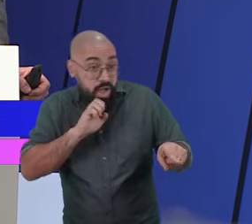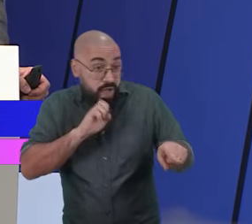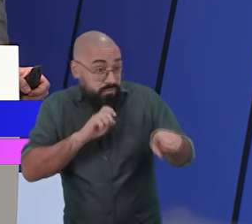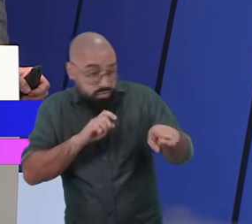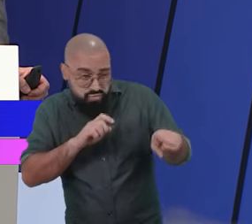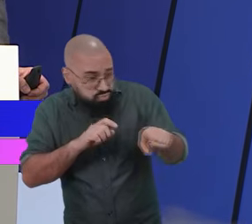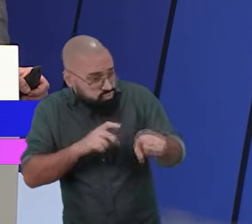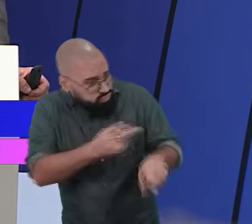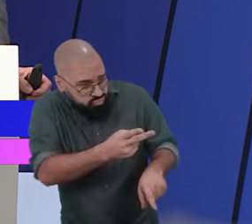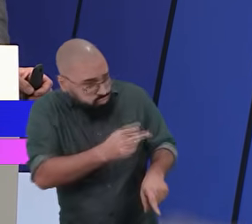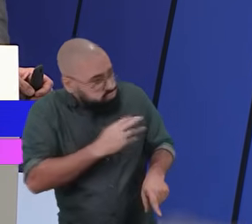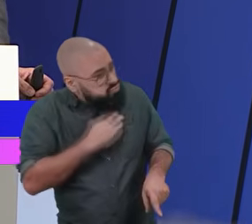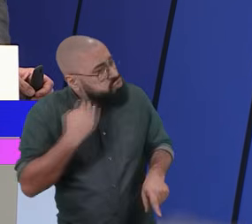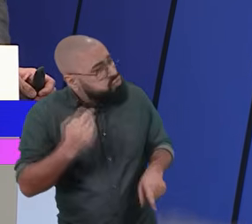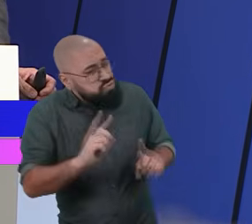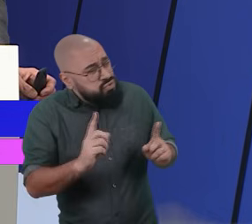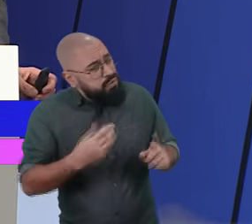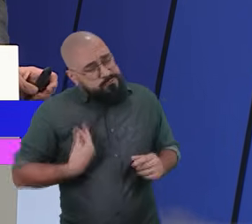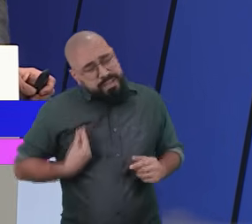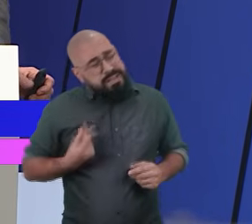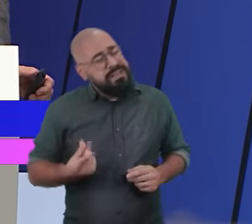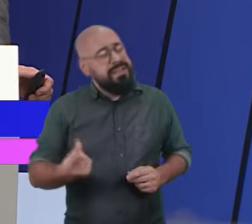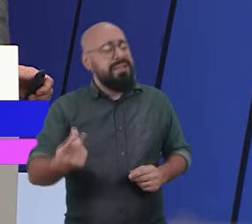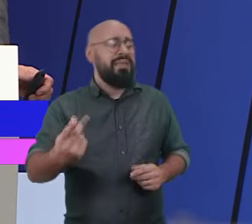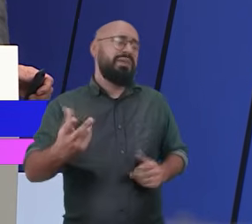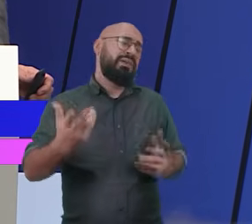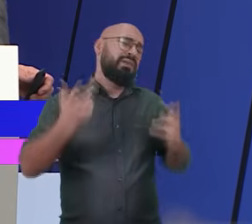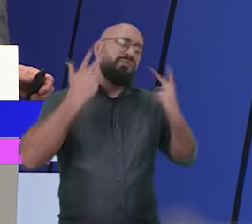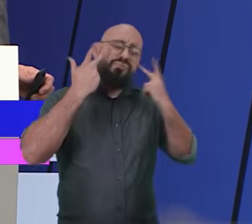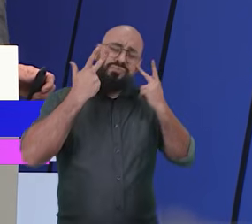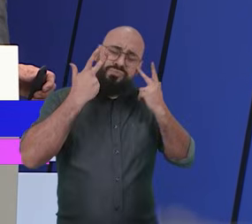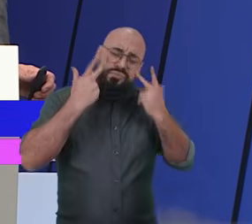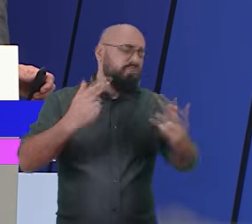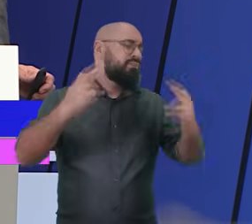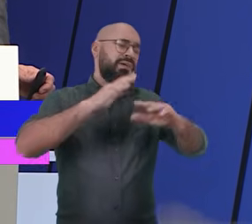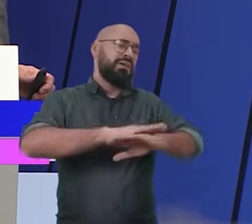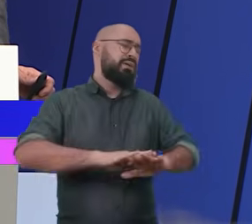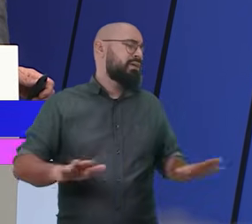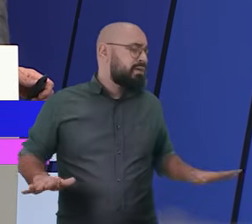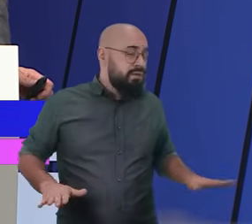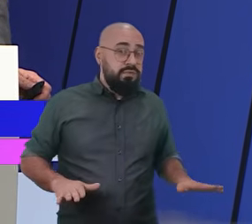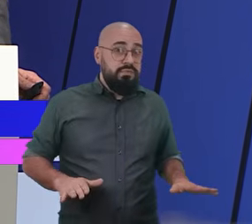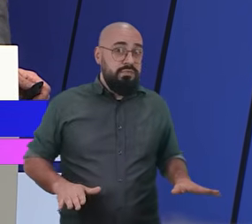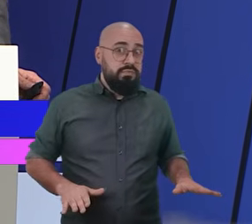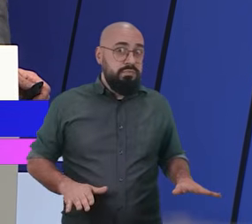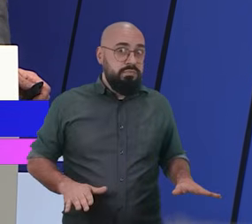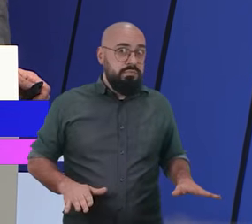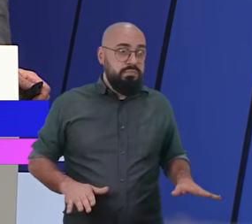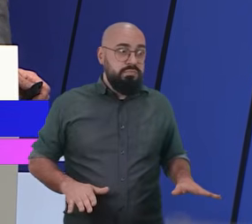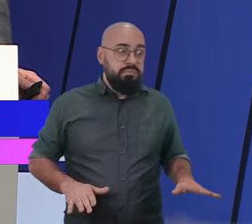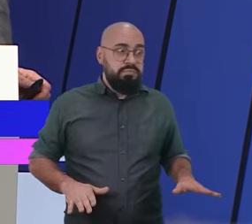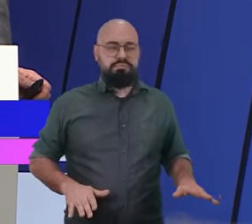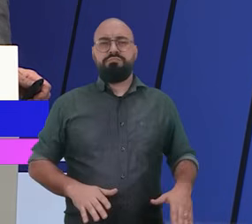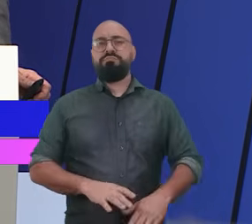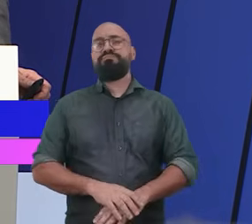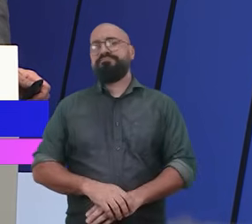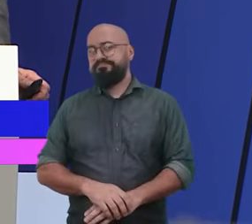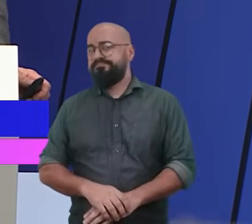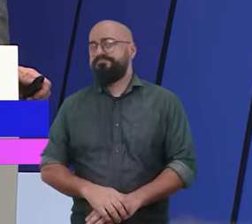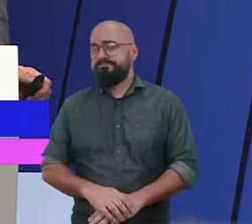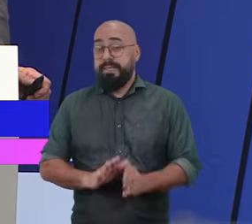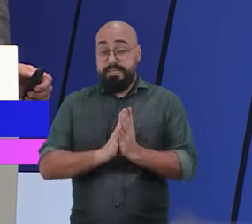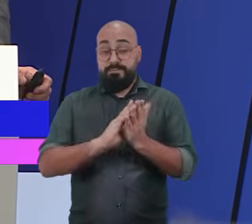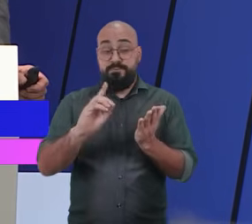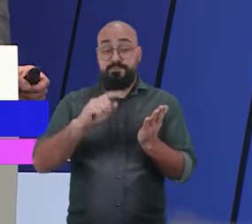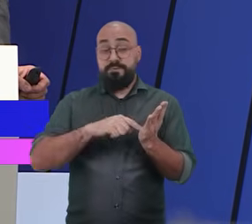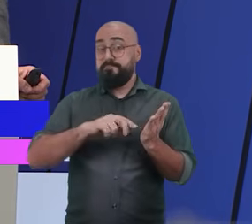Ou seja, vocês vão existir para sempre. Esta ideia não é bíblica. Essa ideia não